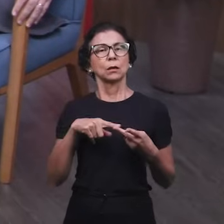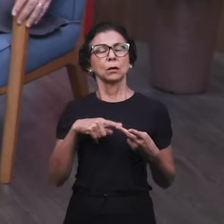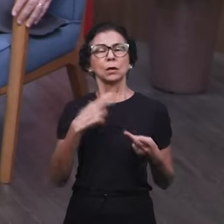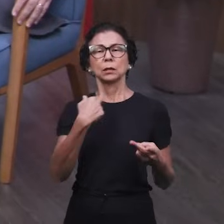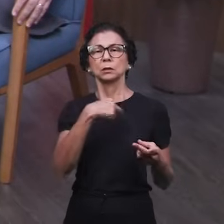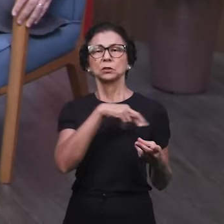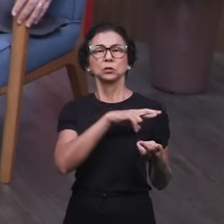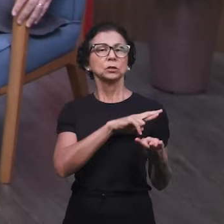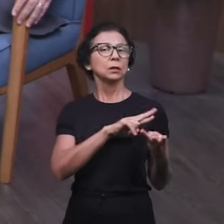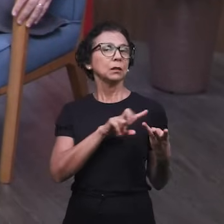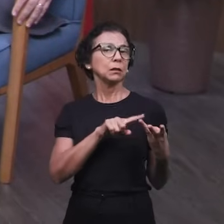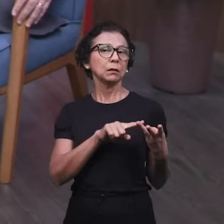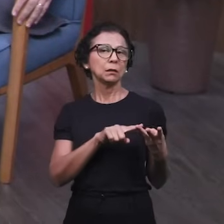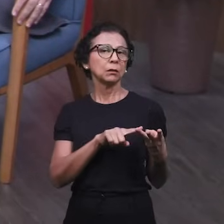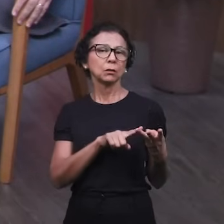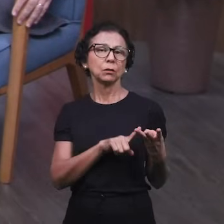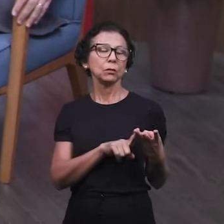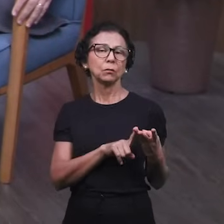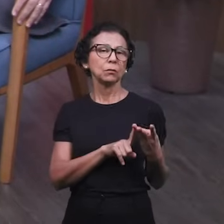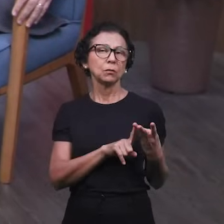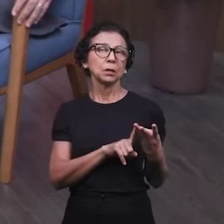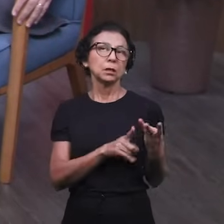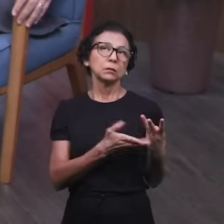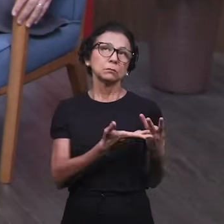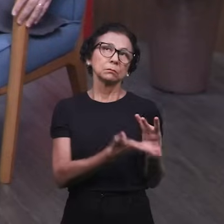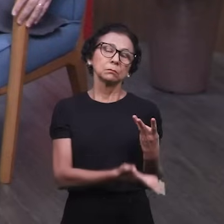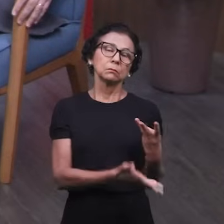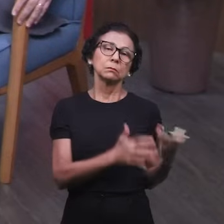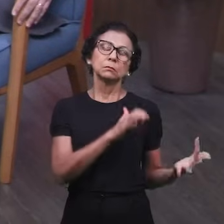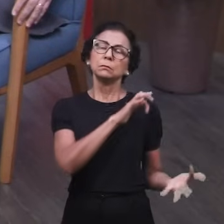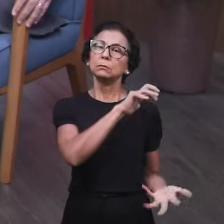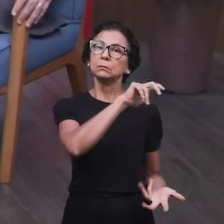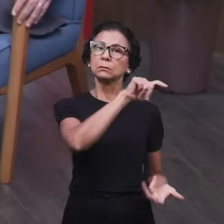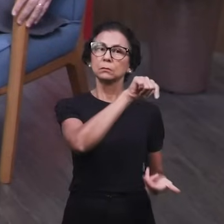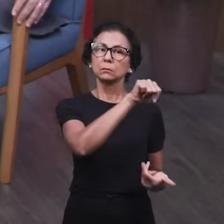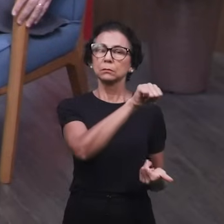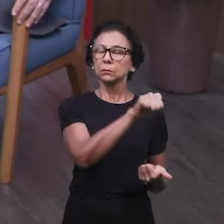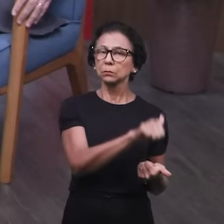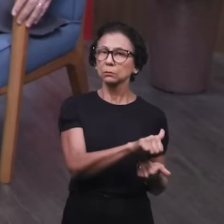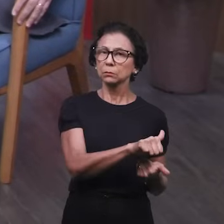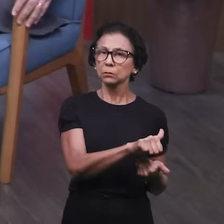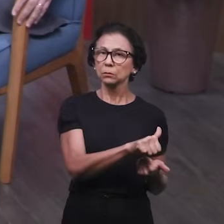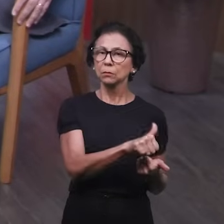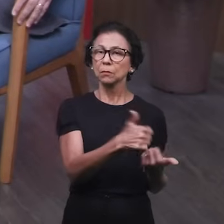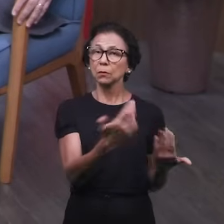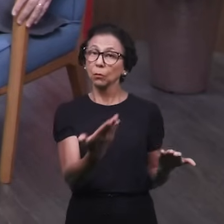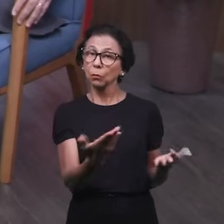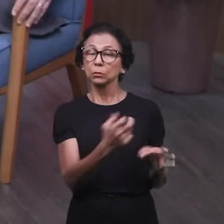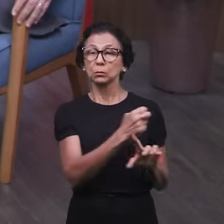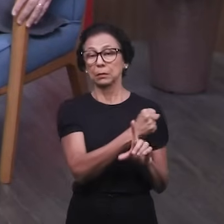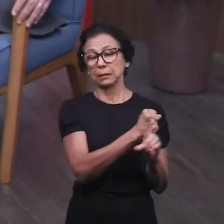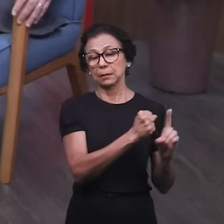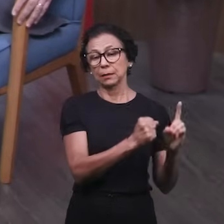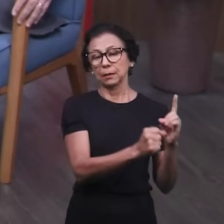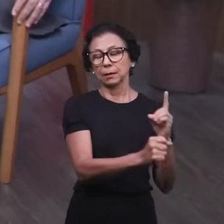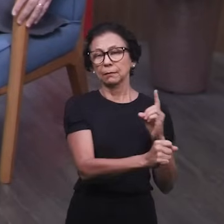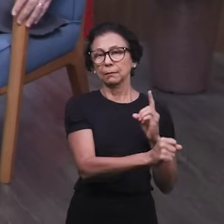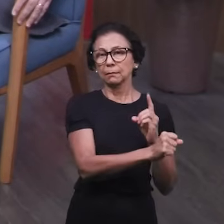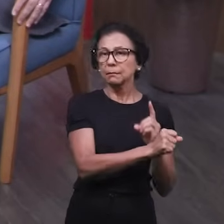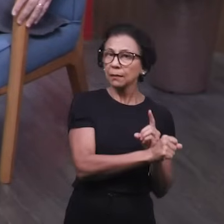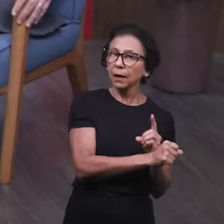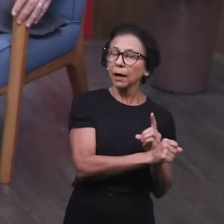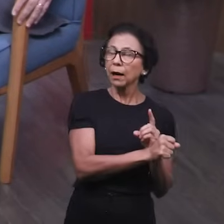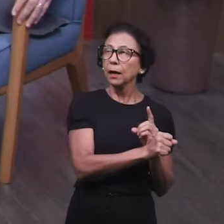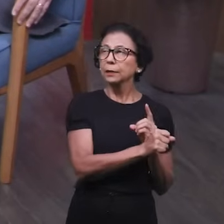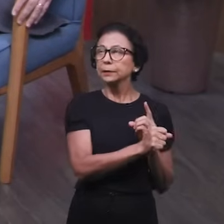religiosidade, ao próprio maligno. É um mundo que está sendo levado para